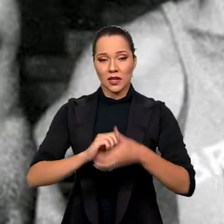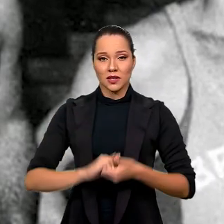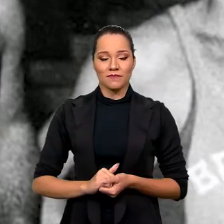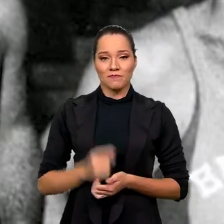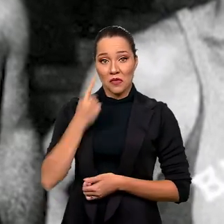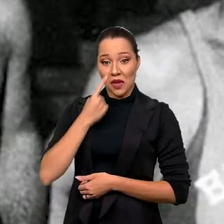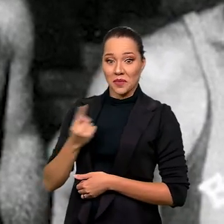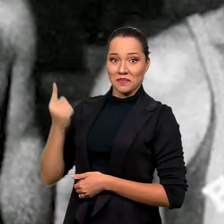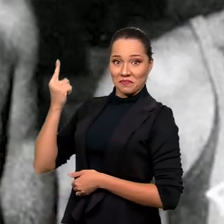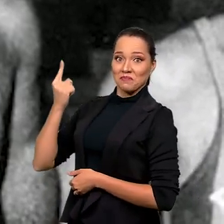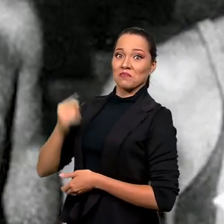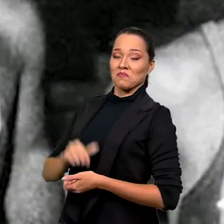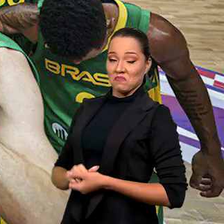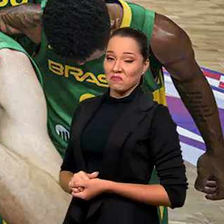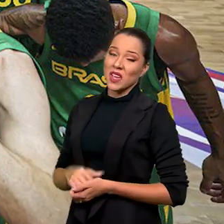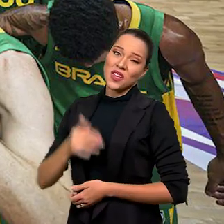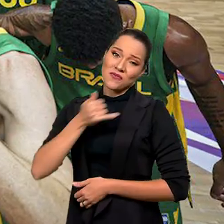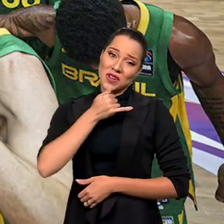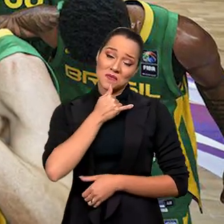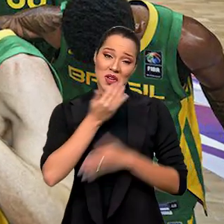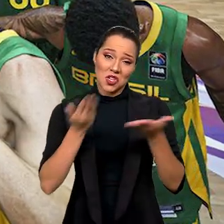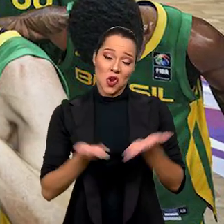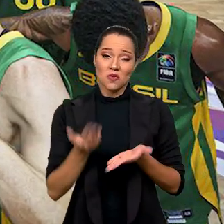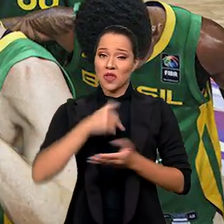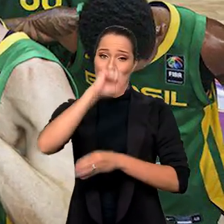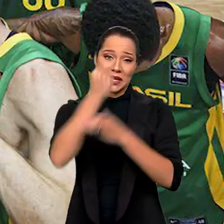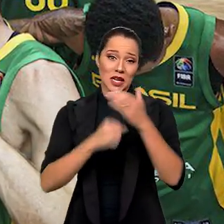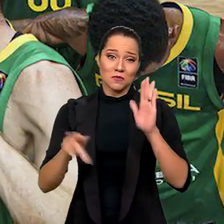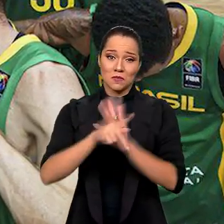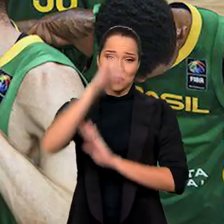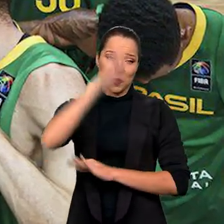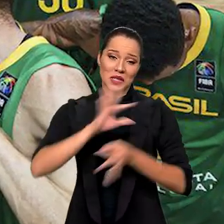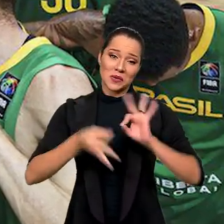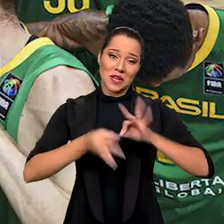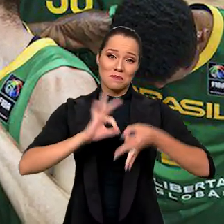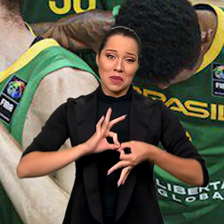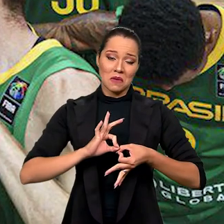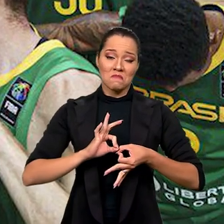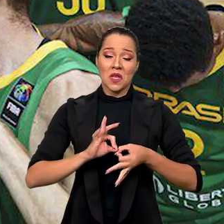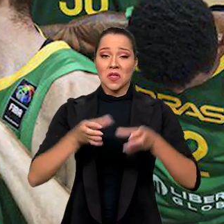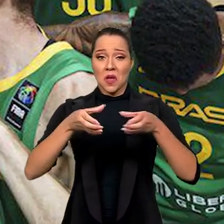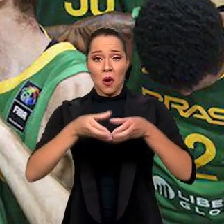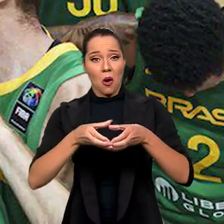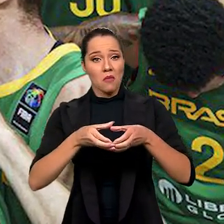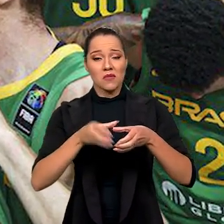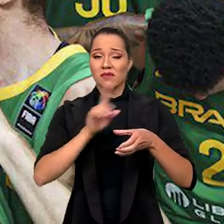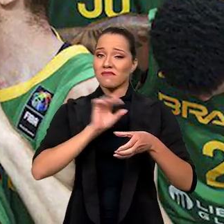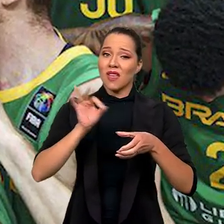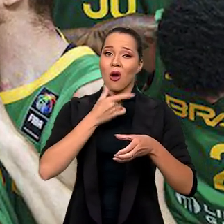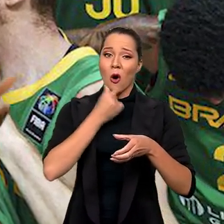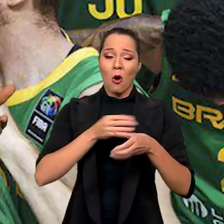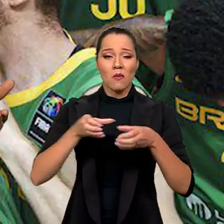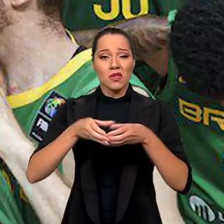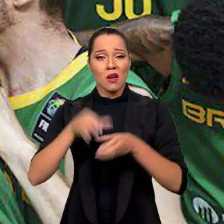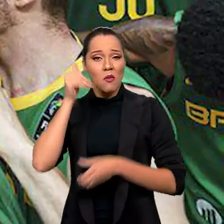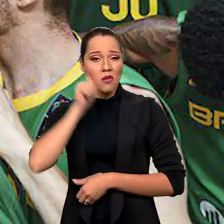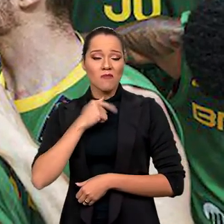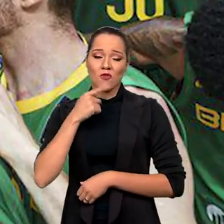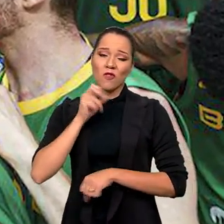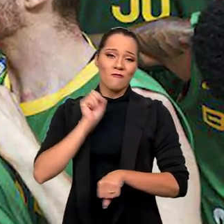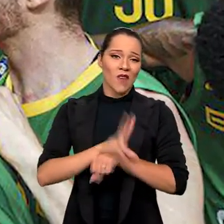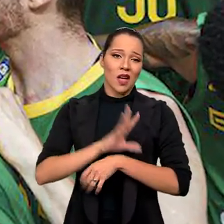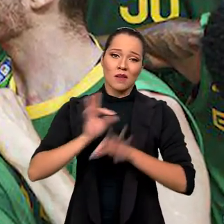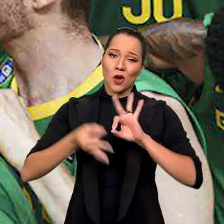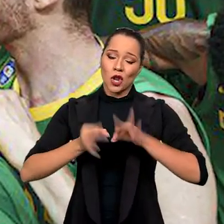basquete. Olha os caras aí. Infelizmente, não teremos basquete brasileiro em Tóquio. Nem a seleção masculina e nem a feminina